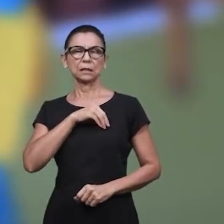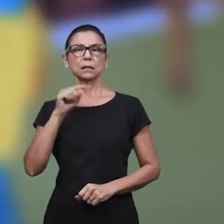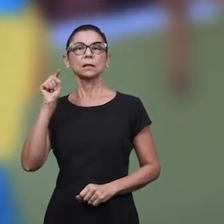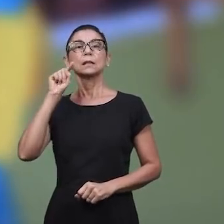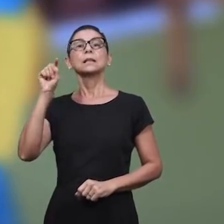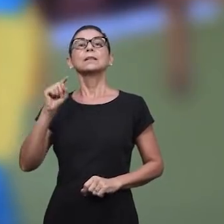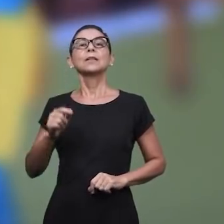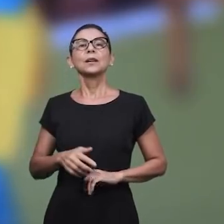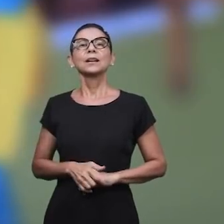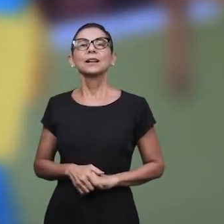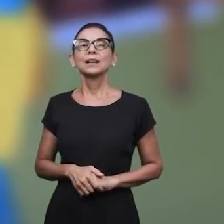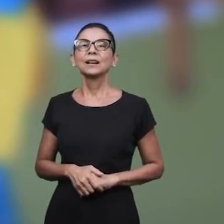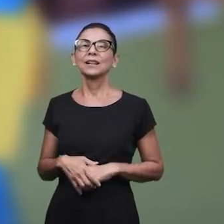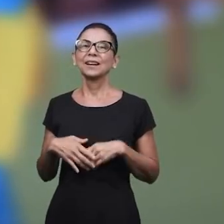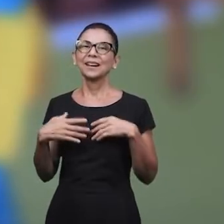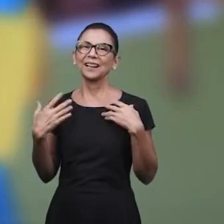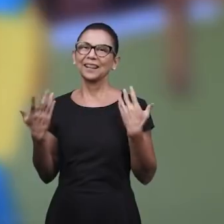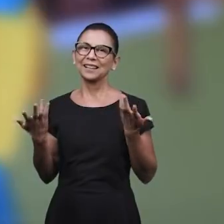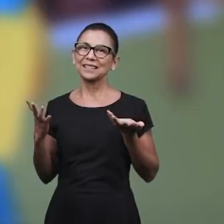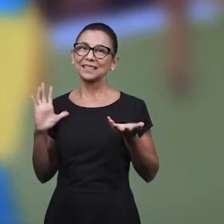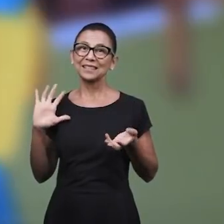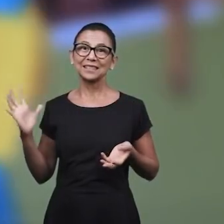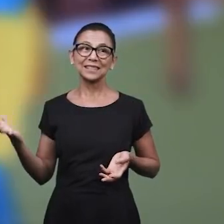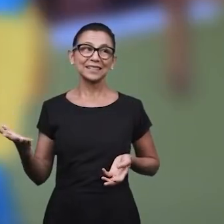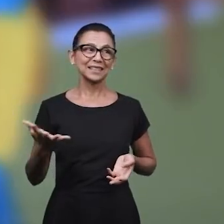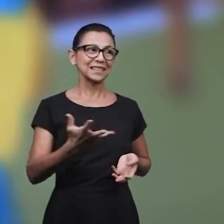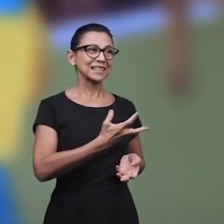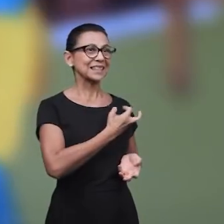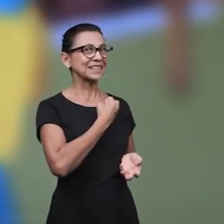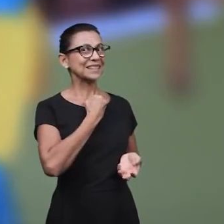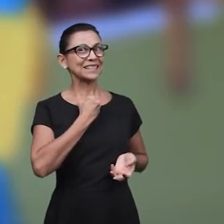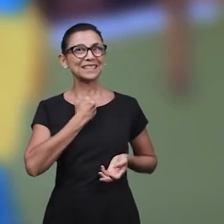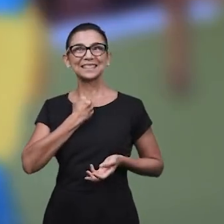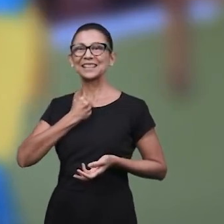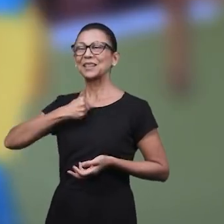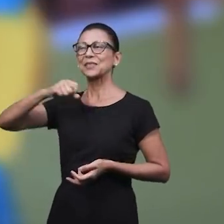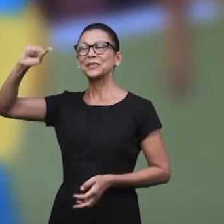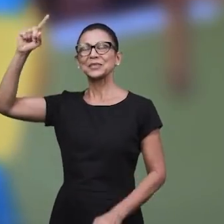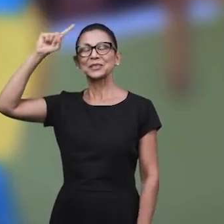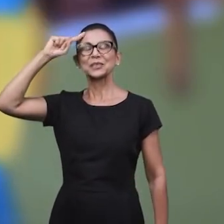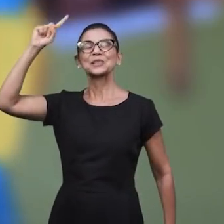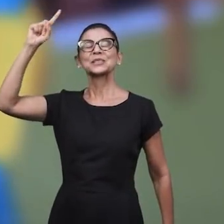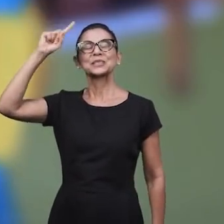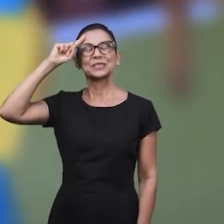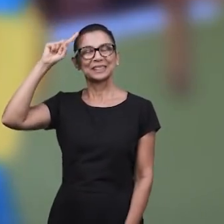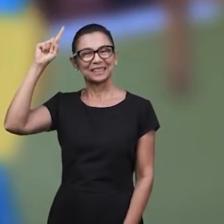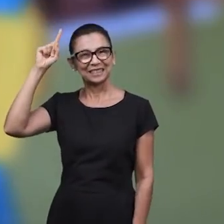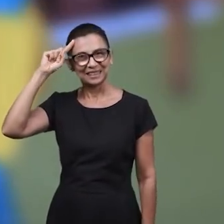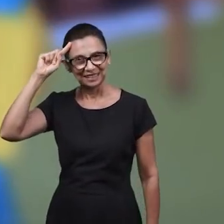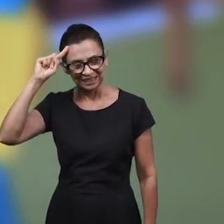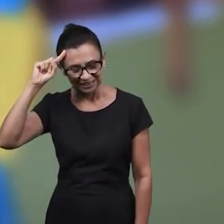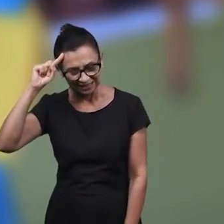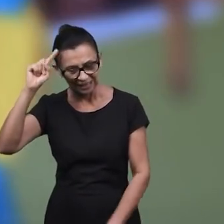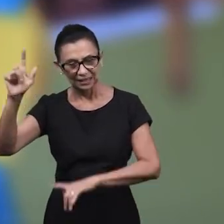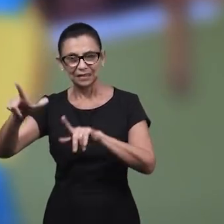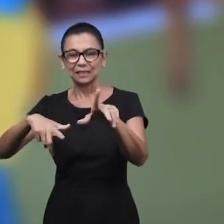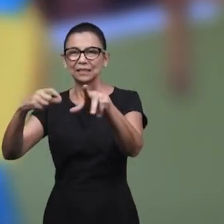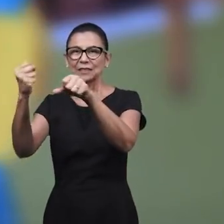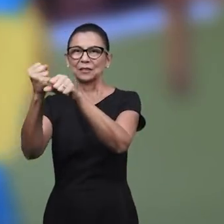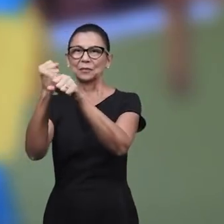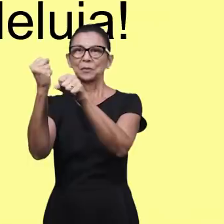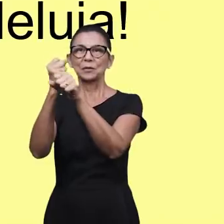o salário? A salvação. Todos os dias temos que trabalhar. Jesus